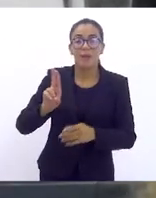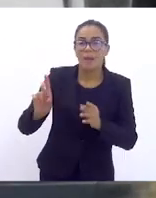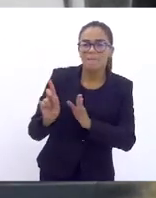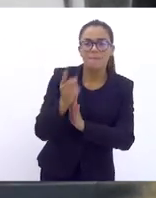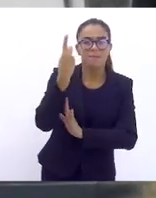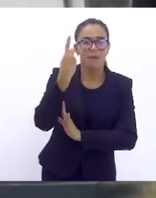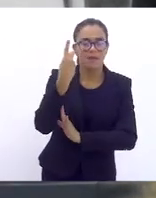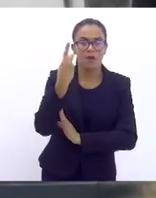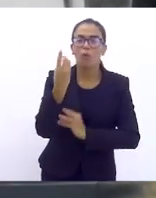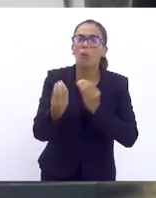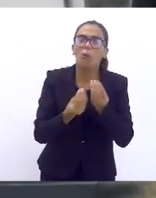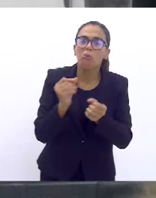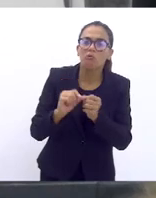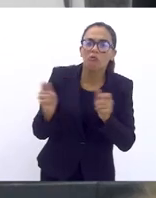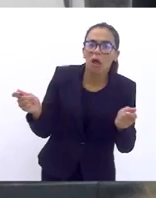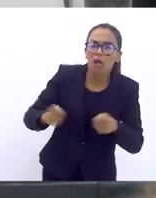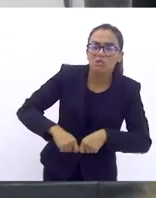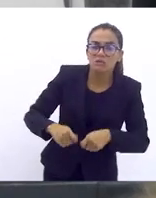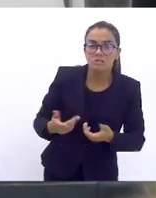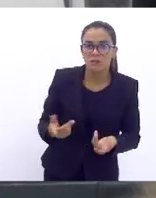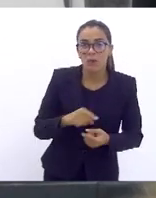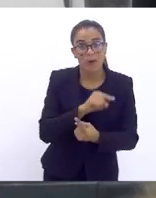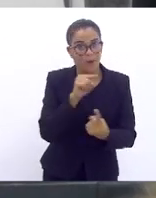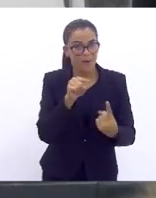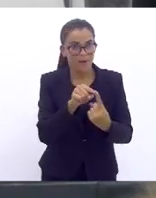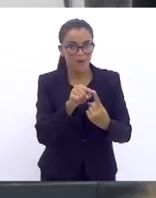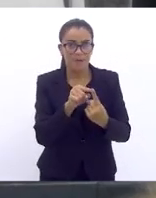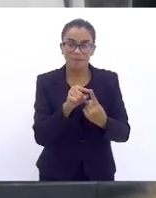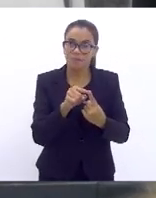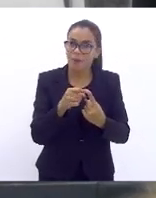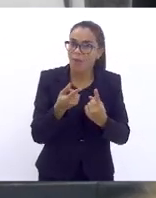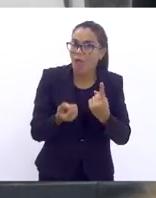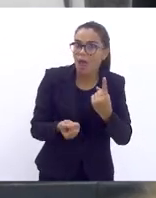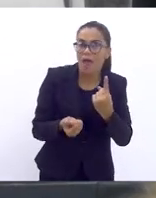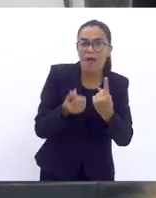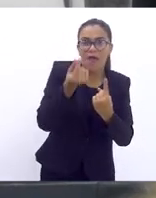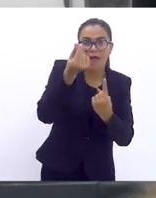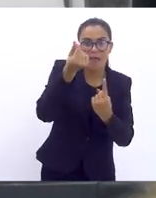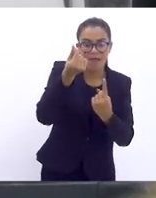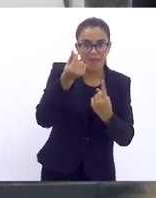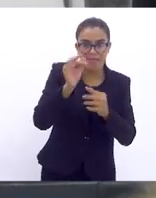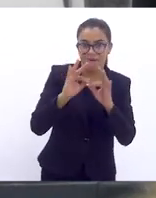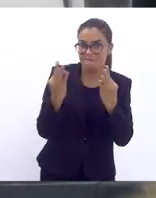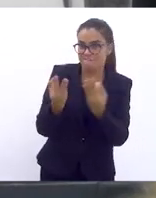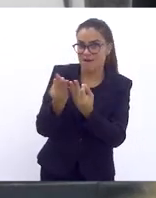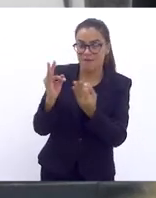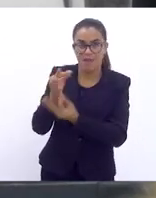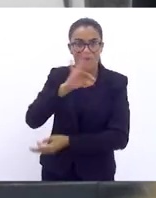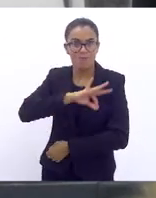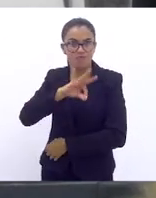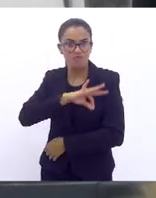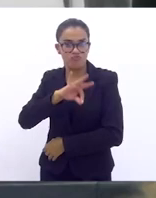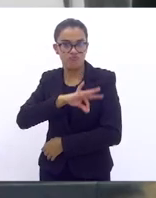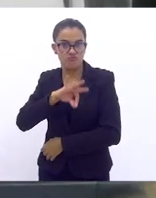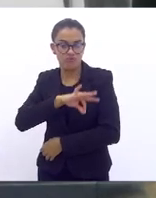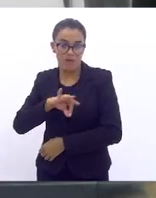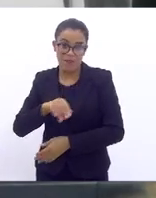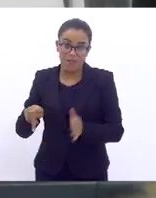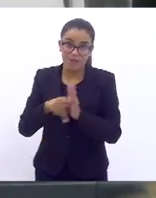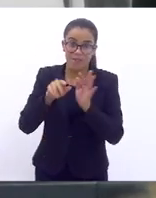fazer isso elevar com o nosso objetivo elevar a renda familiar per capita das famílias do Rio de Janeiro